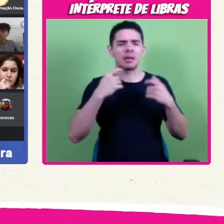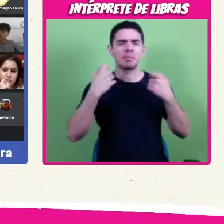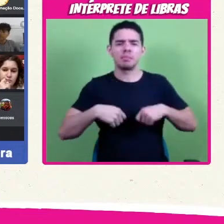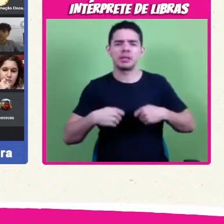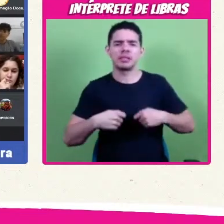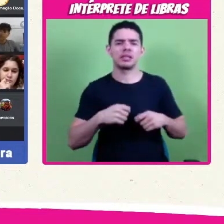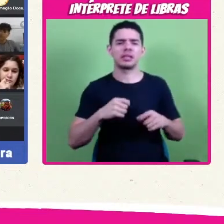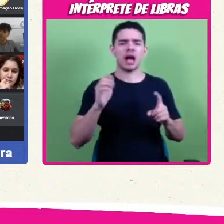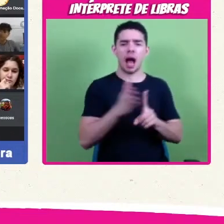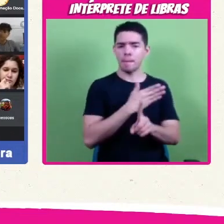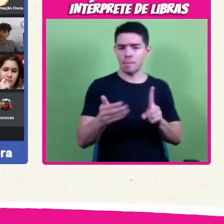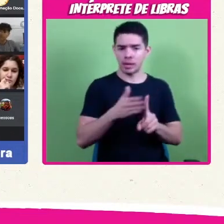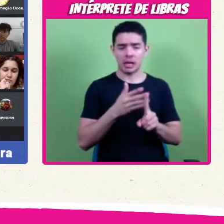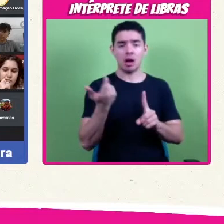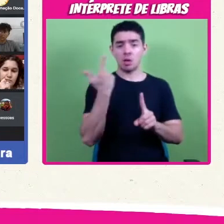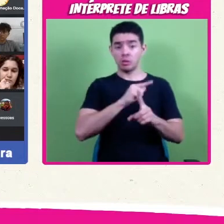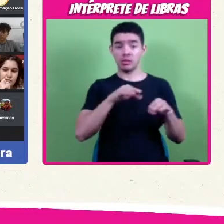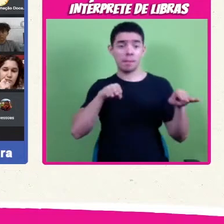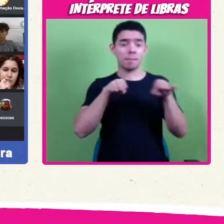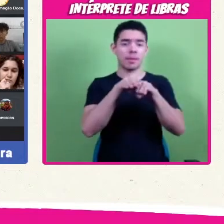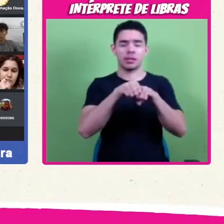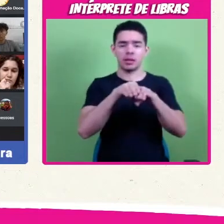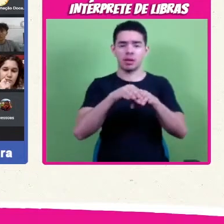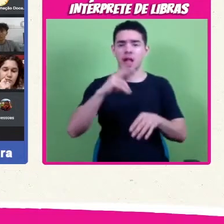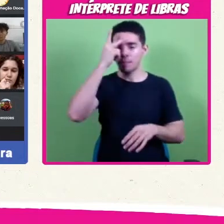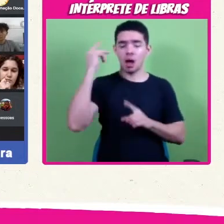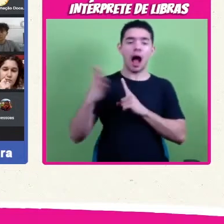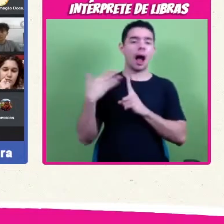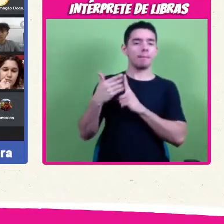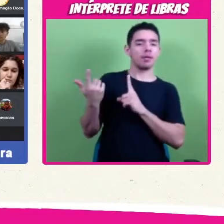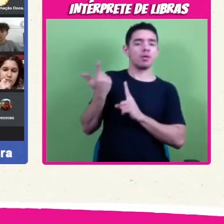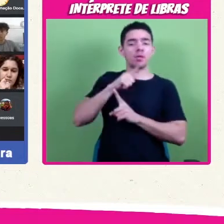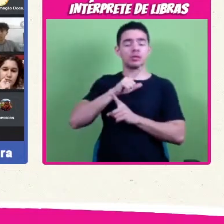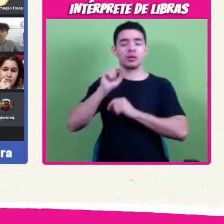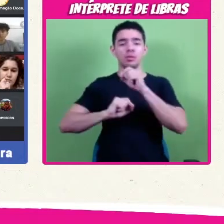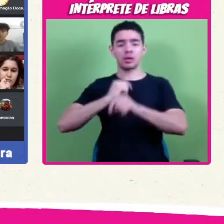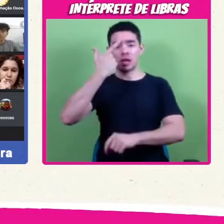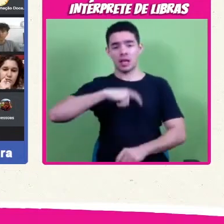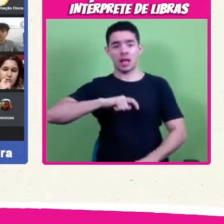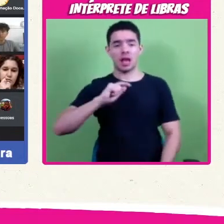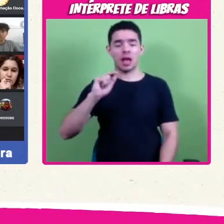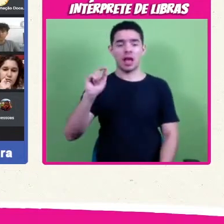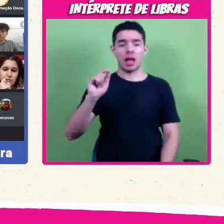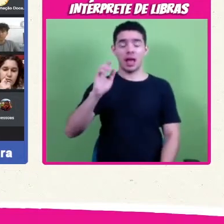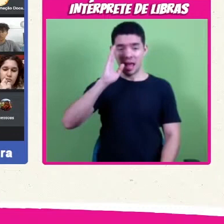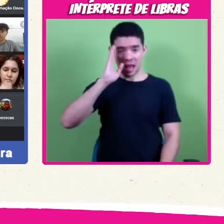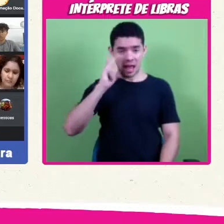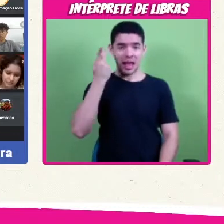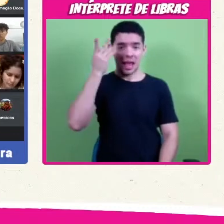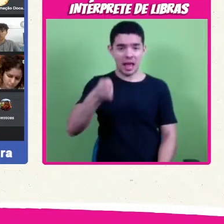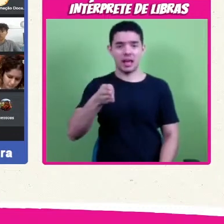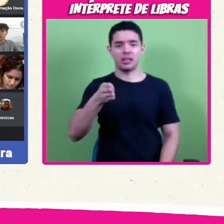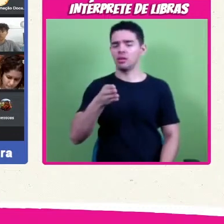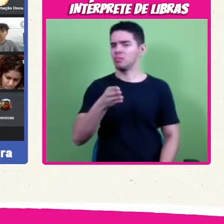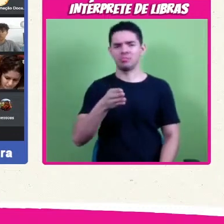direitinho ou dentro do padrão, ninguém apanha e se transforma em hétero, isso não procede,